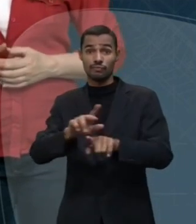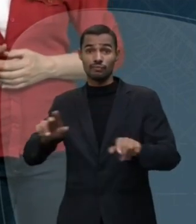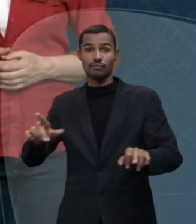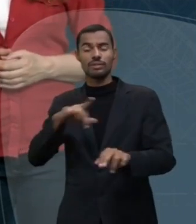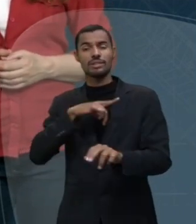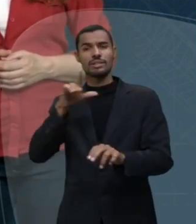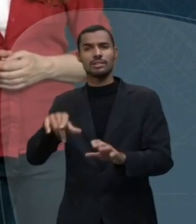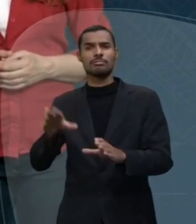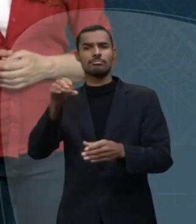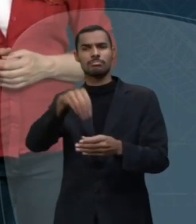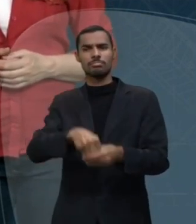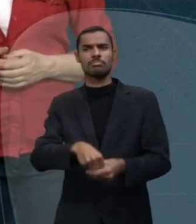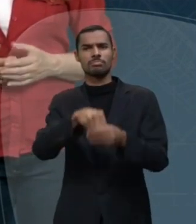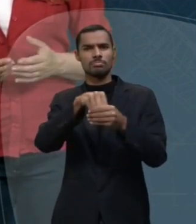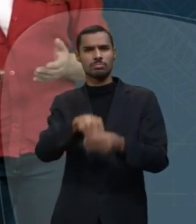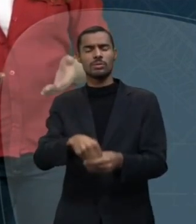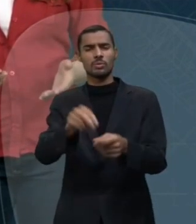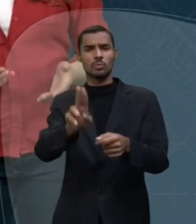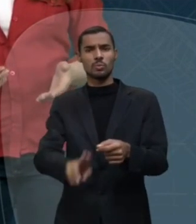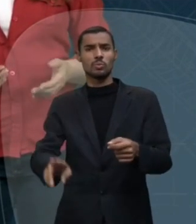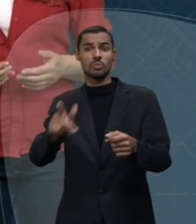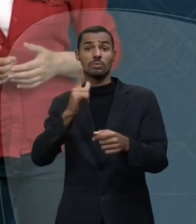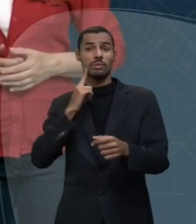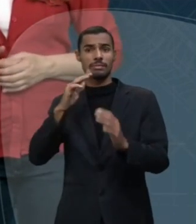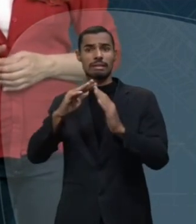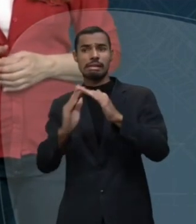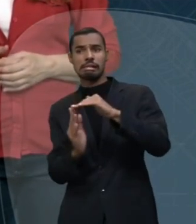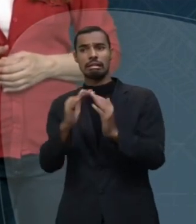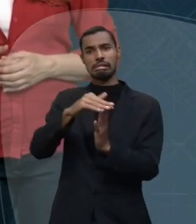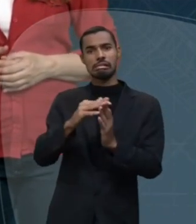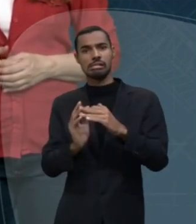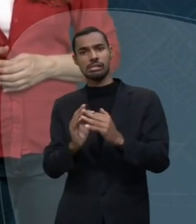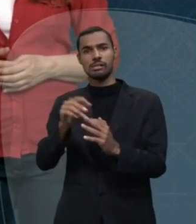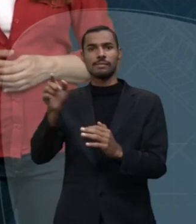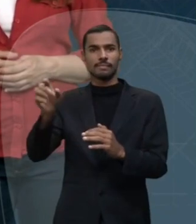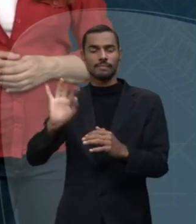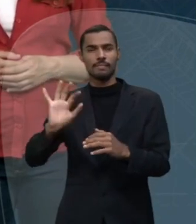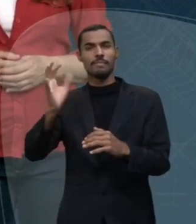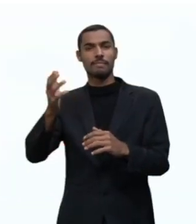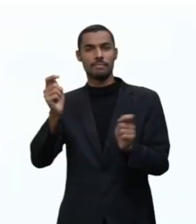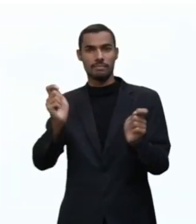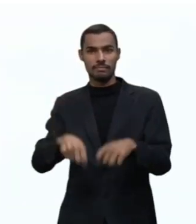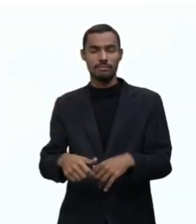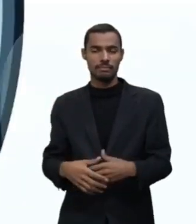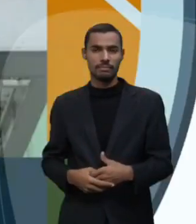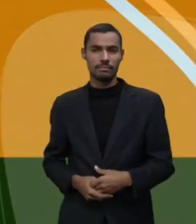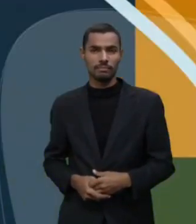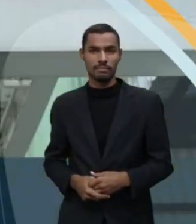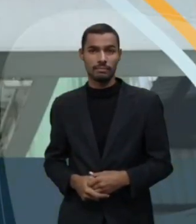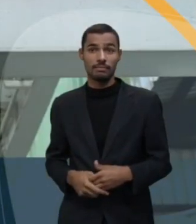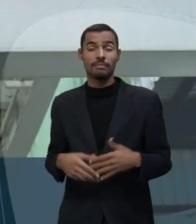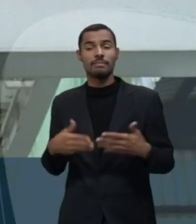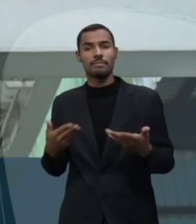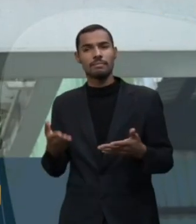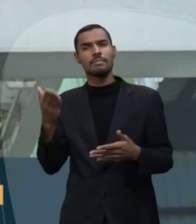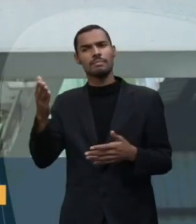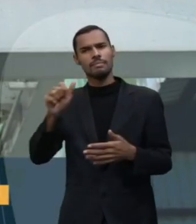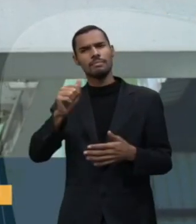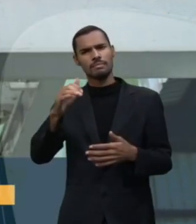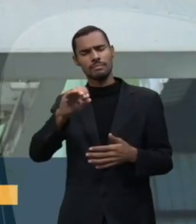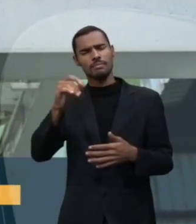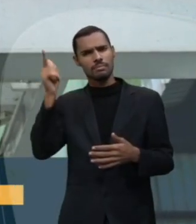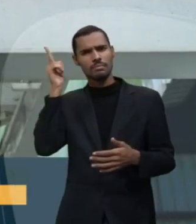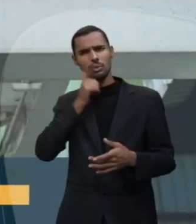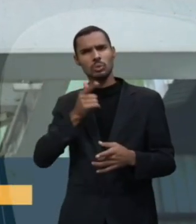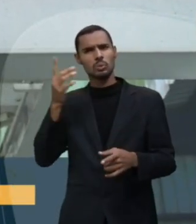ação de sobrecarga de uso, ou excepcionais, como no caso de abalos sísmicos. Para que o aço suporte as